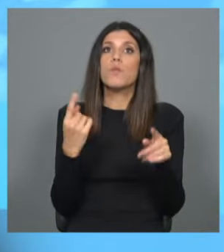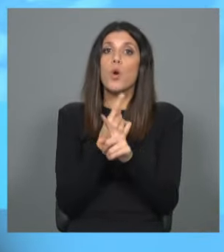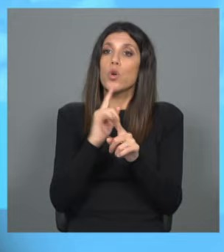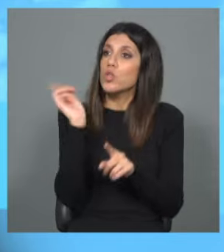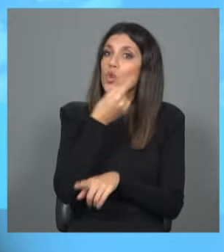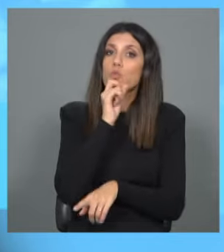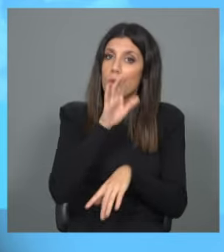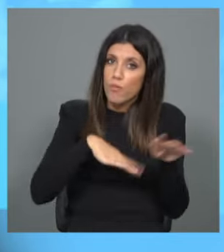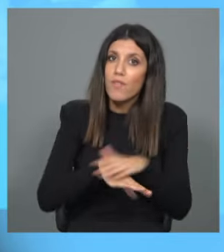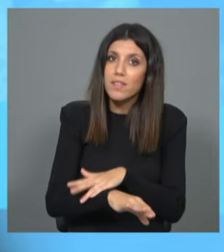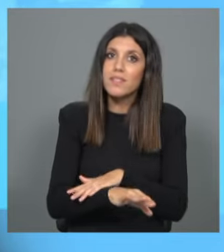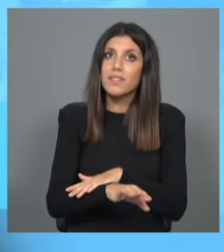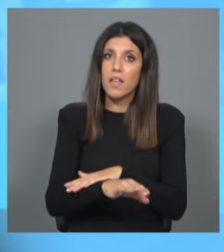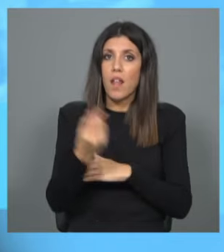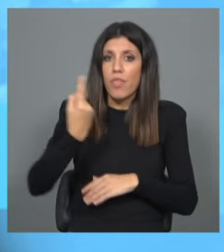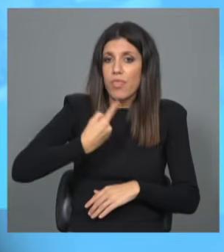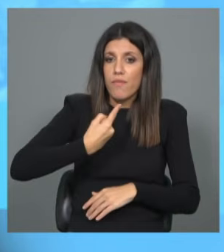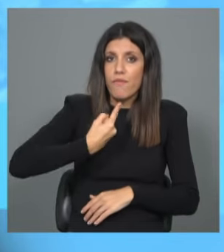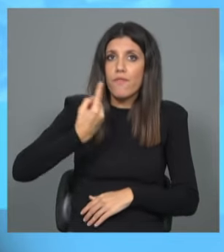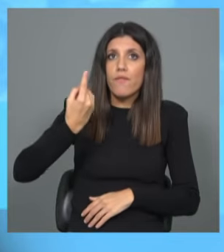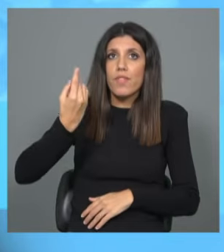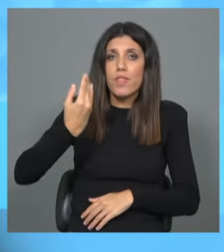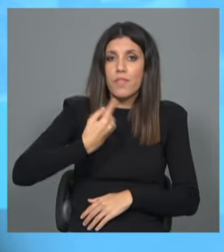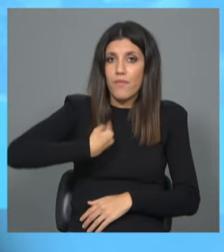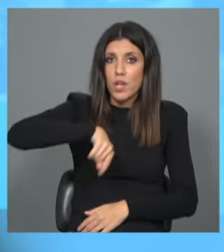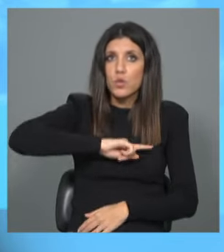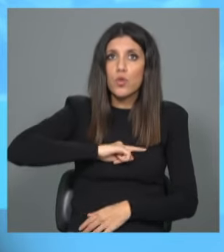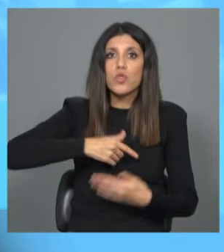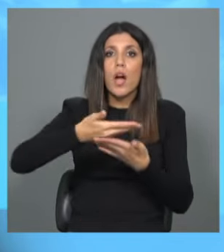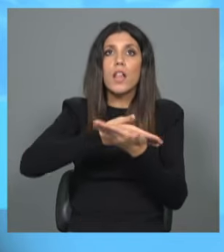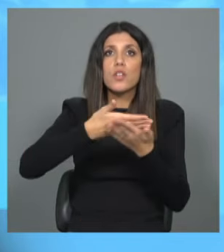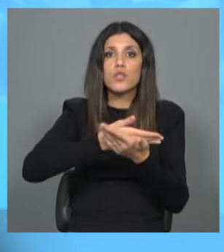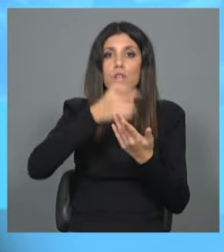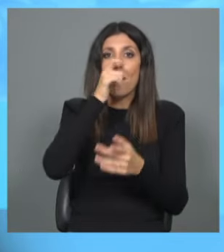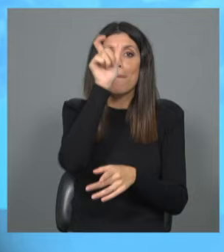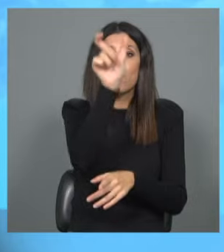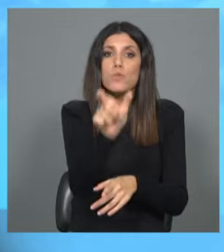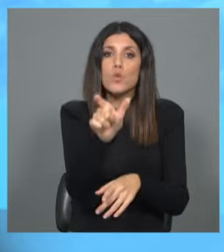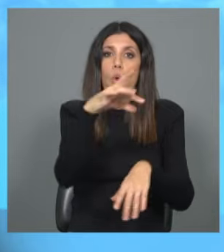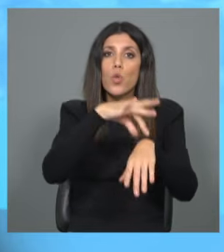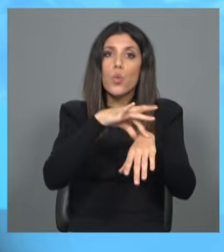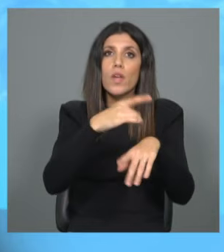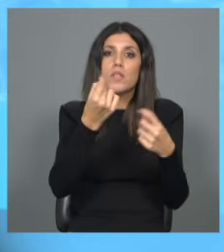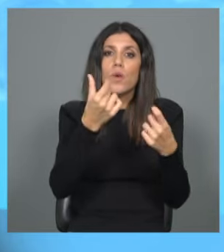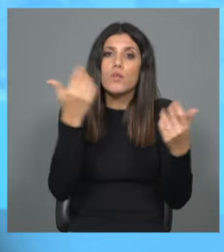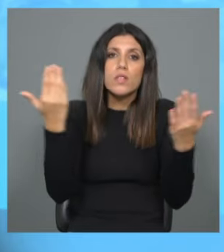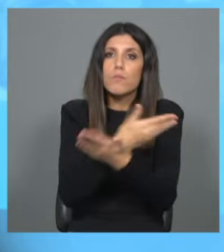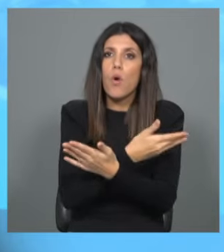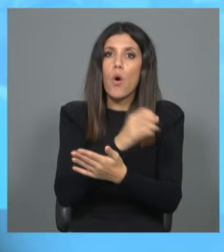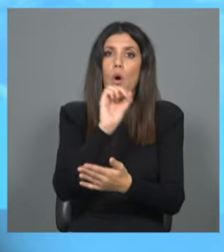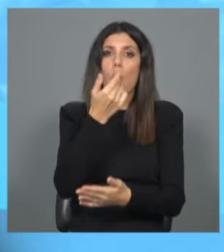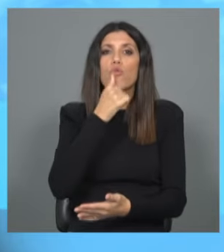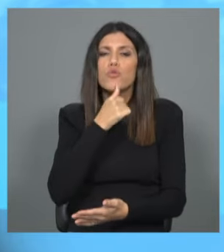todos, e que é um dever até de nós todos, que é o nosso relacionamento com o doente em fase terminal ou diante do sofrimento